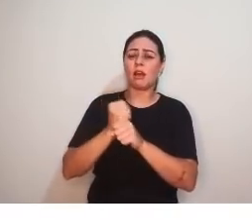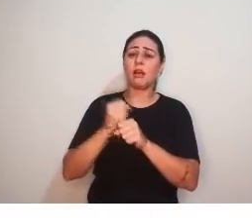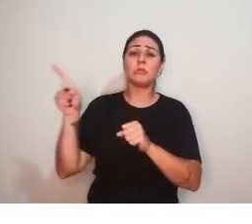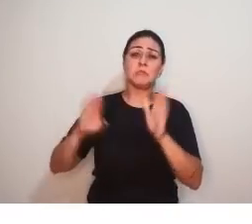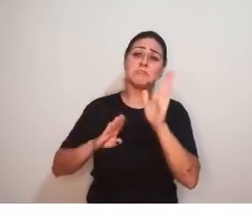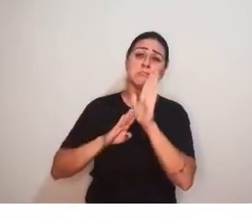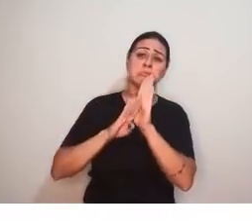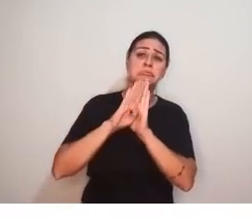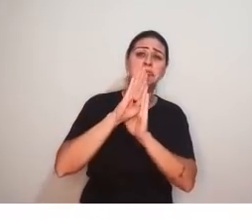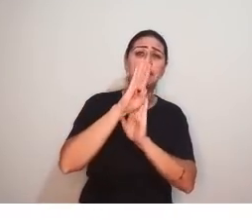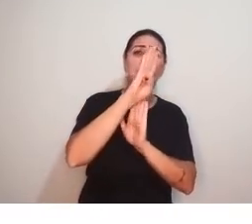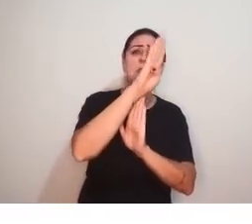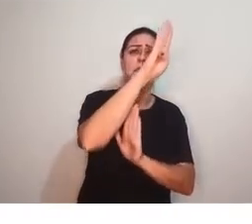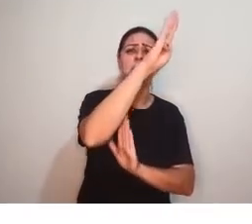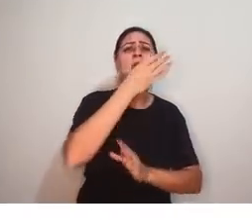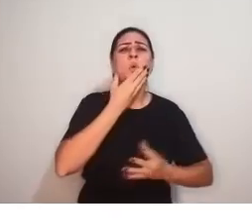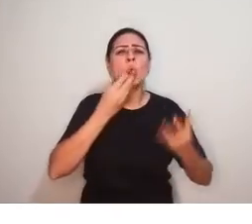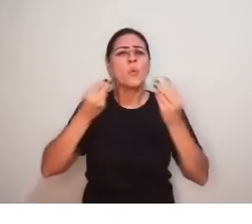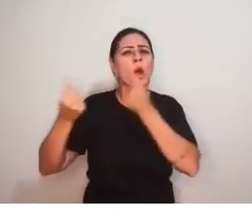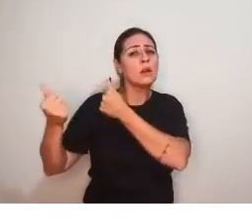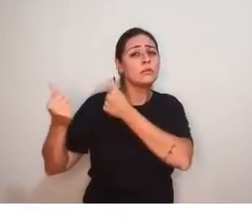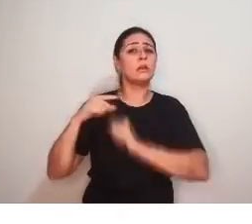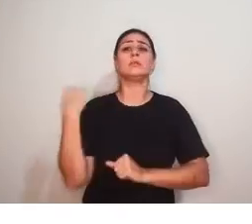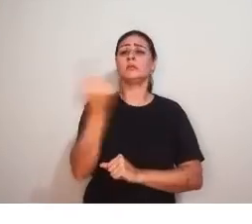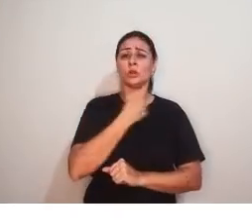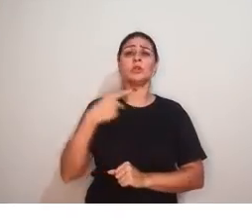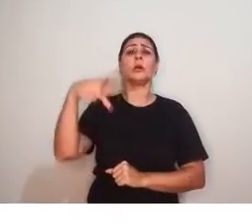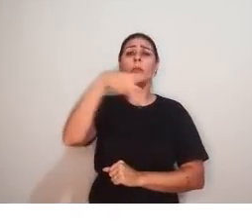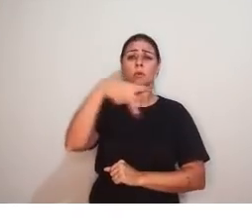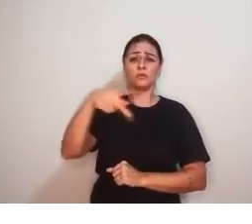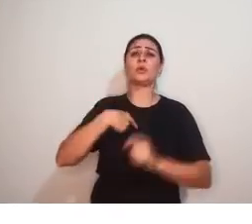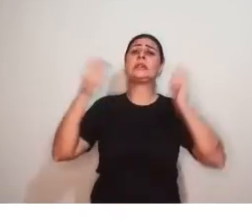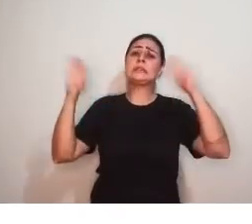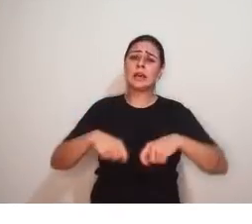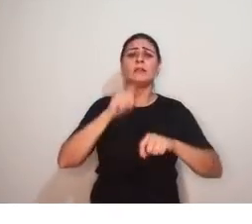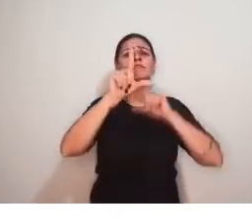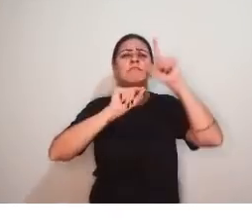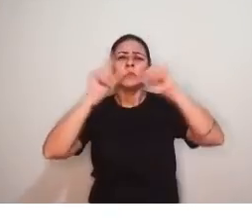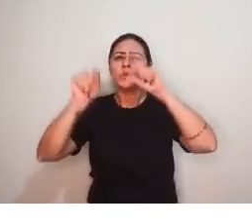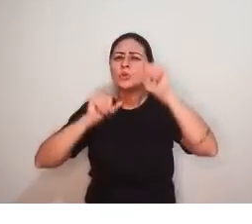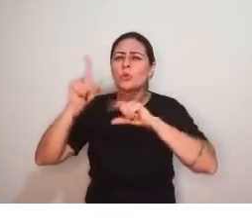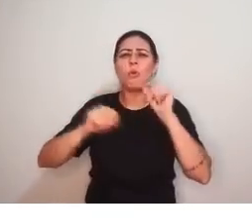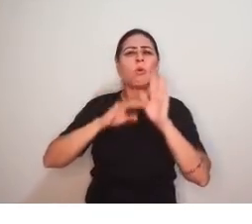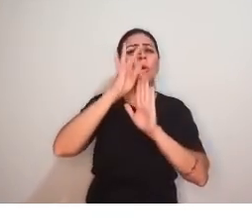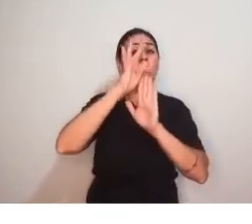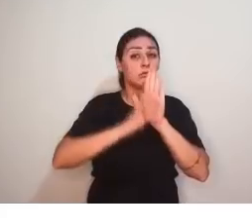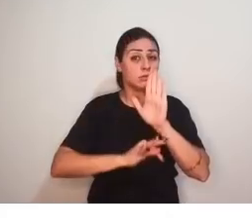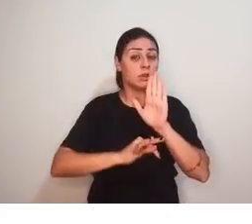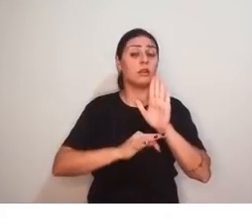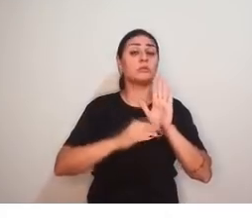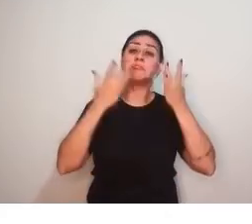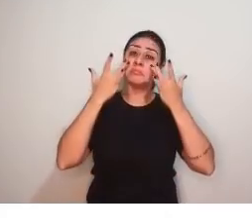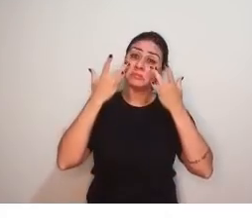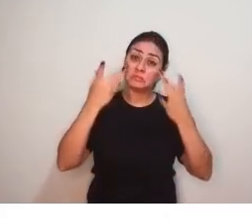curva de aumento de qualidade muito significativa, e nós, como professores, temos plena condição de selecionar